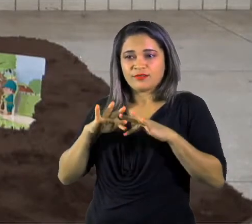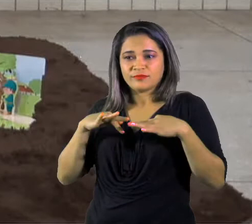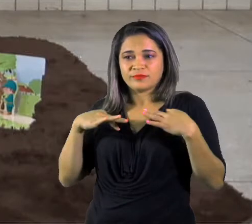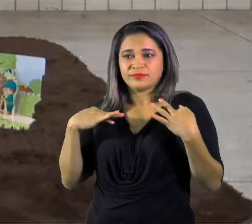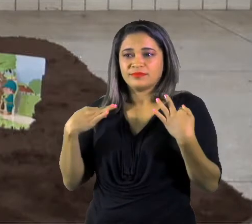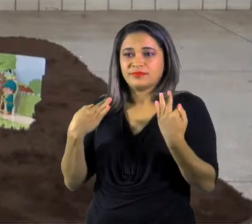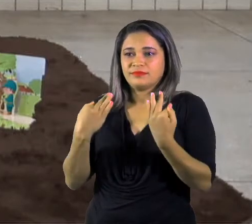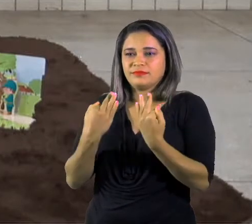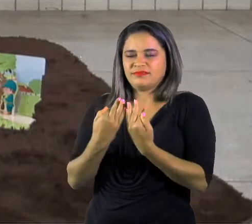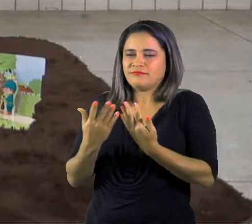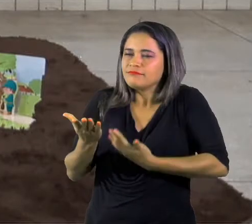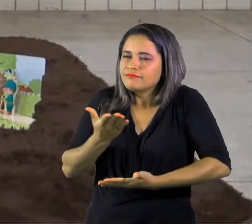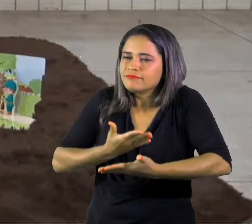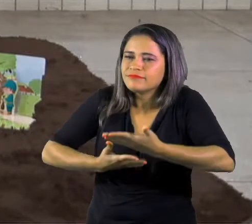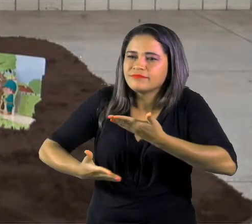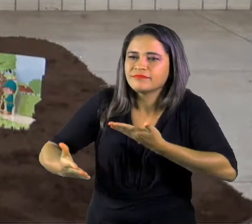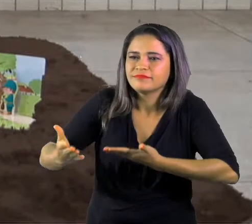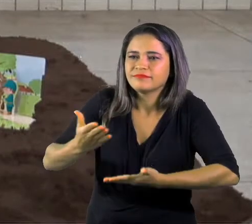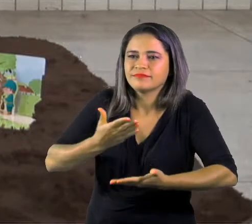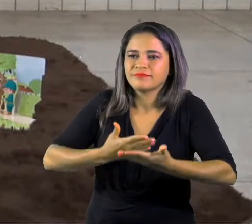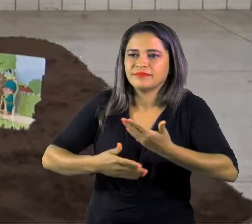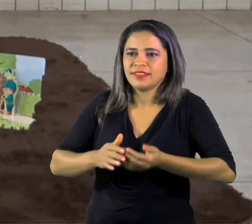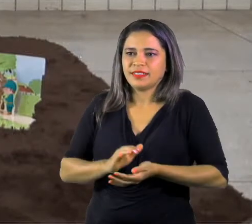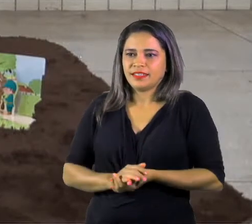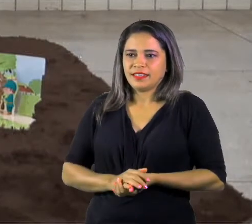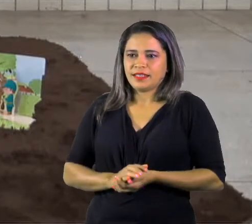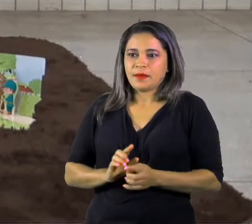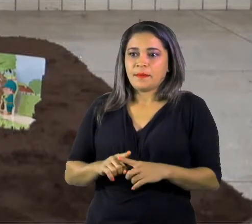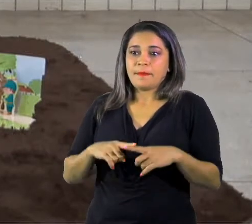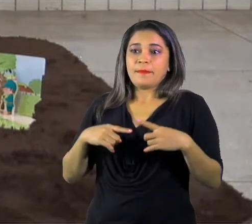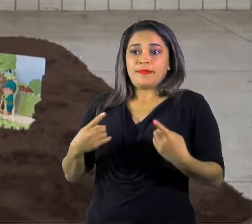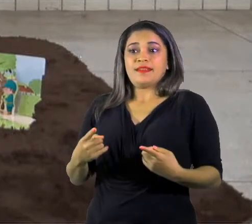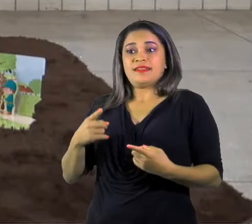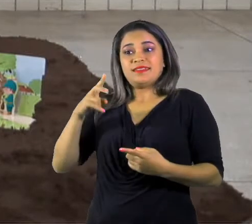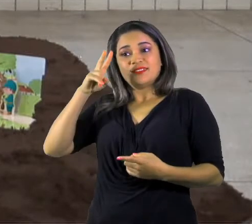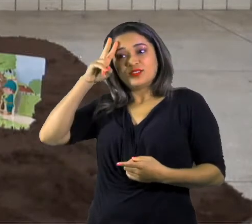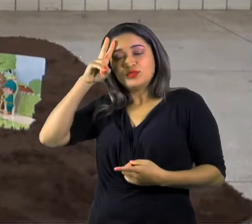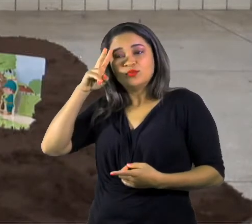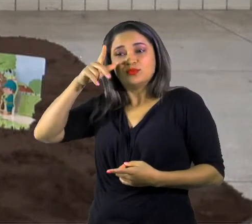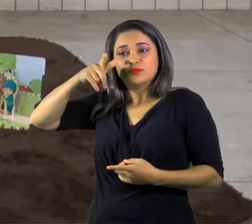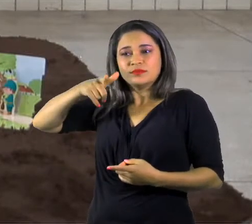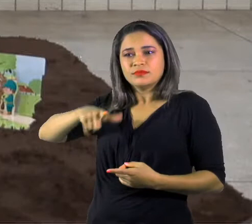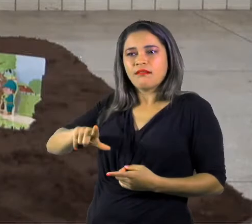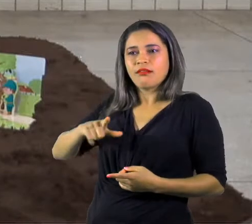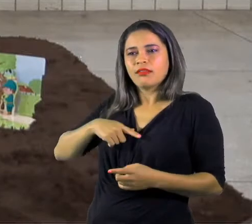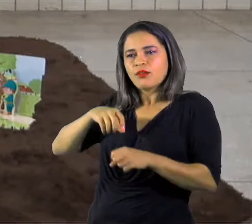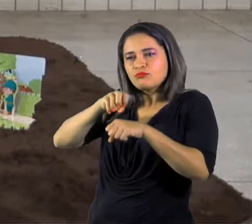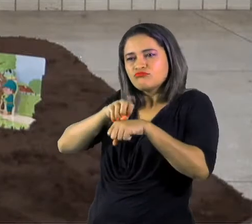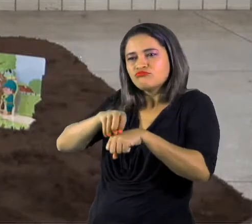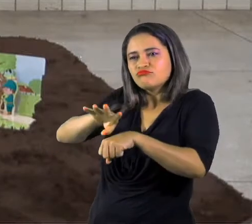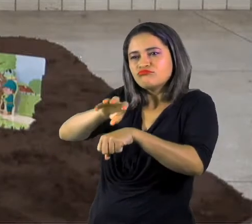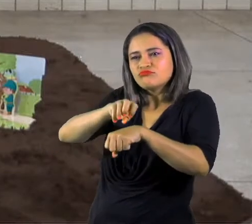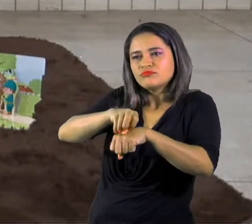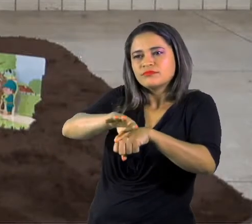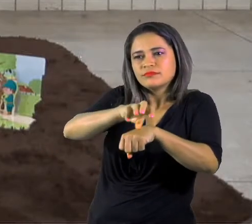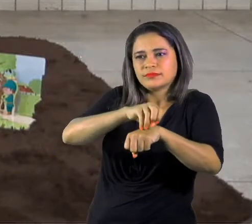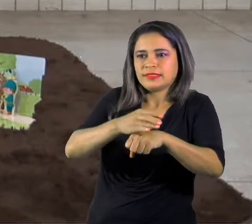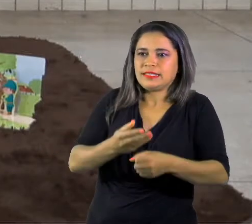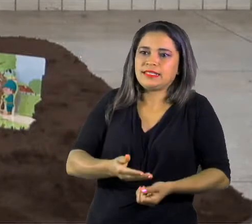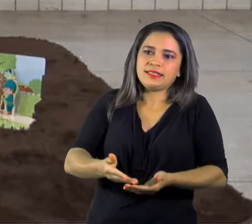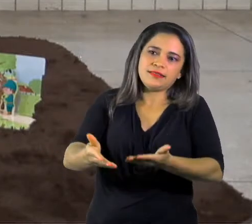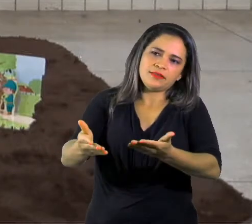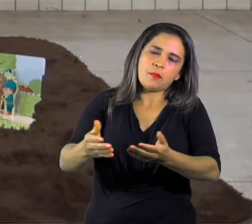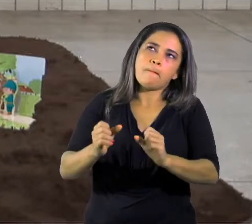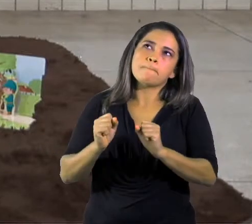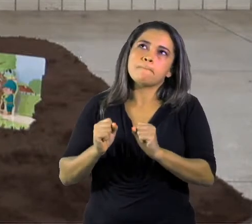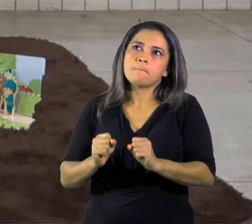de interação. E para o reconto deste conto, algumas sugestões a gente traz a vocês também. Pode ser